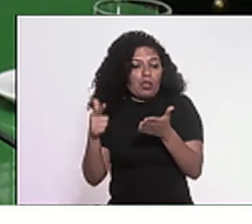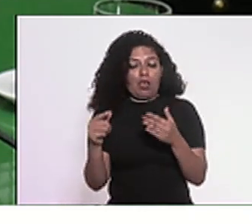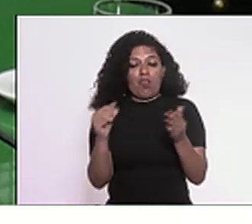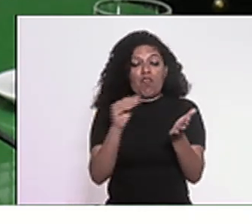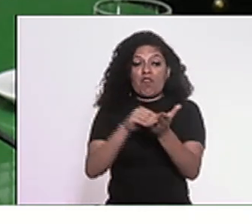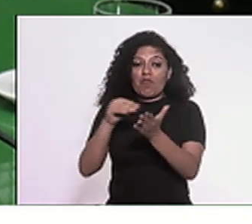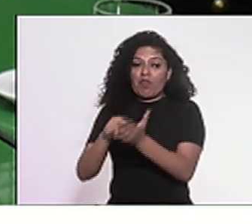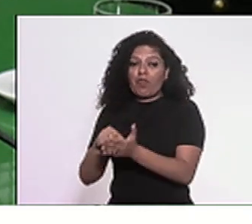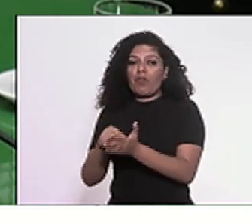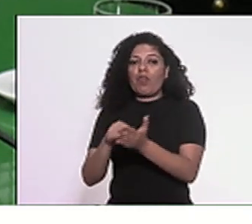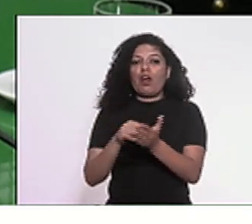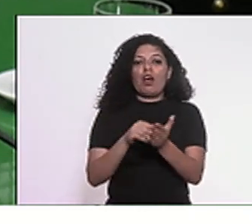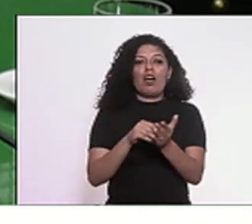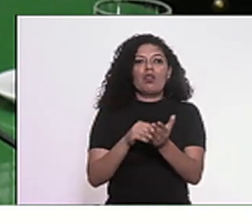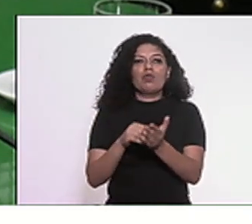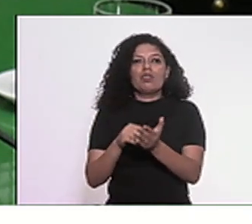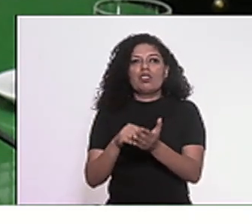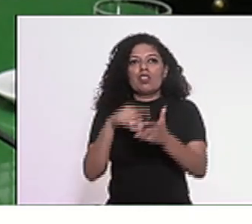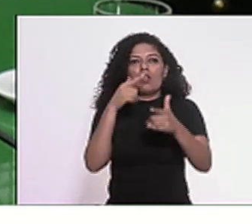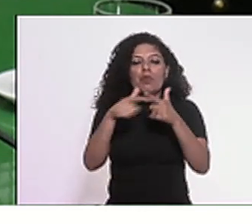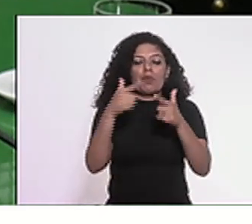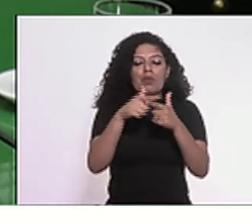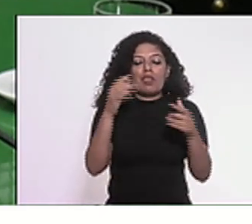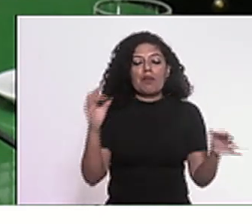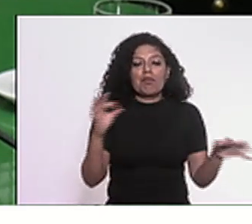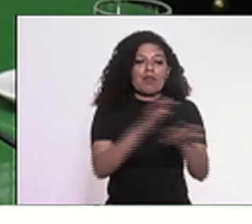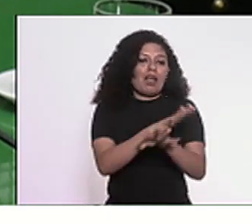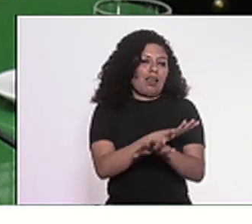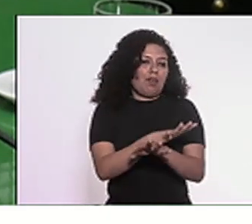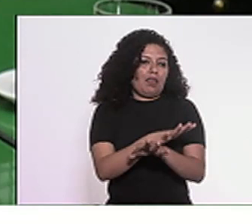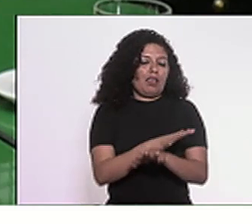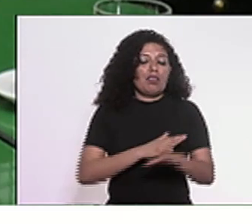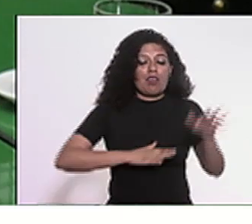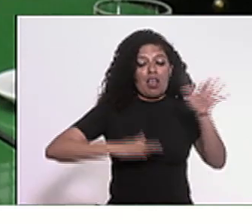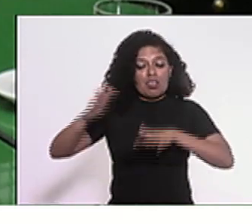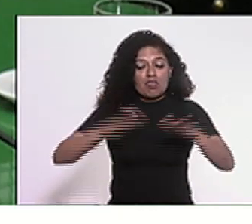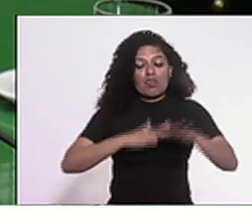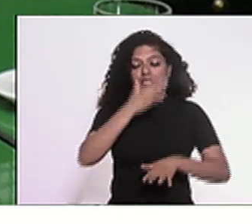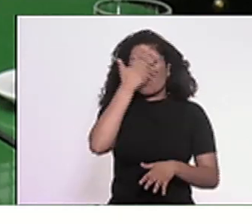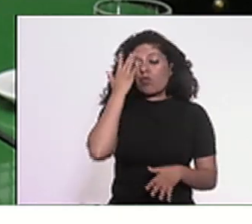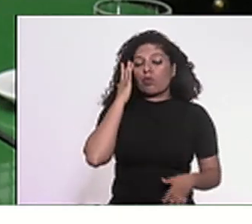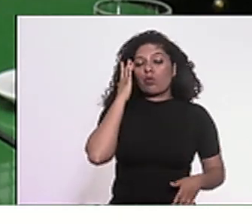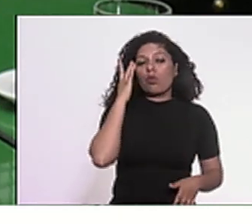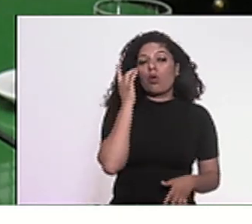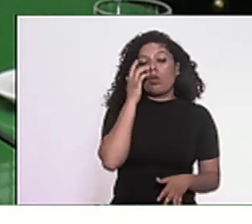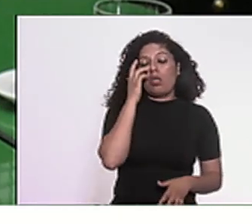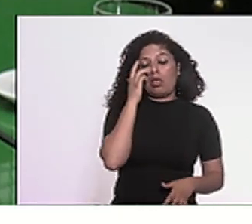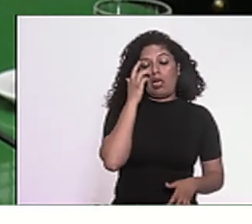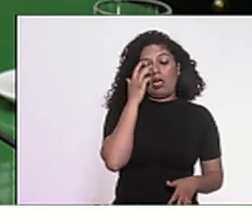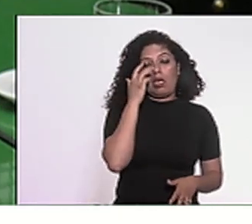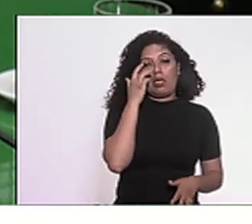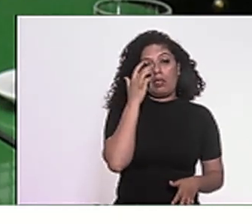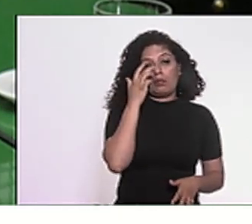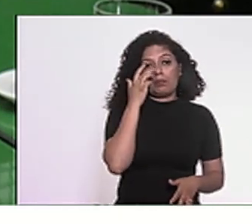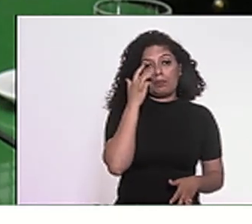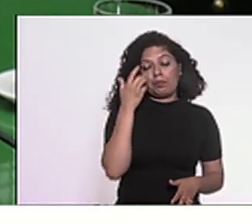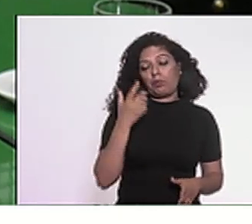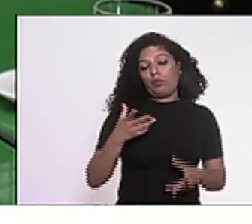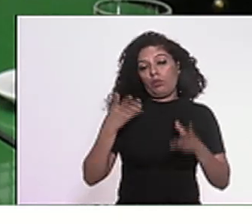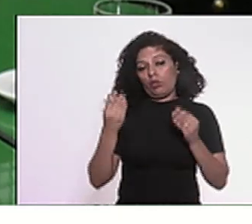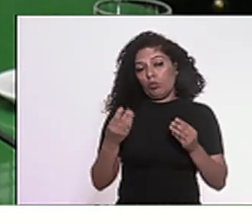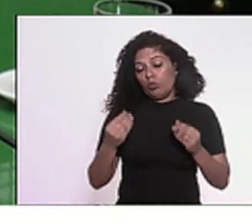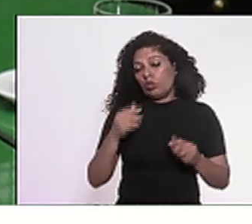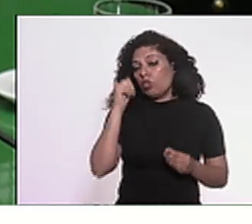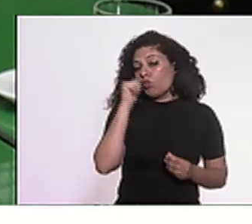e justamente pela falta da solução do problema, né? Então, muitas vezes, as pessoas, e como na sua grande maioria